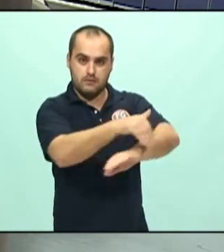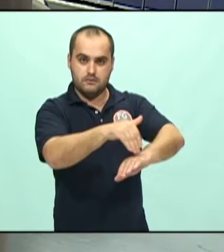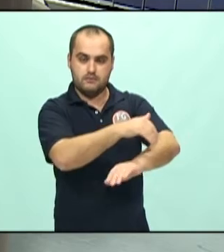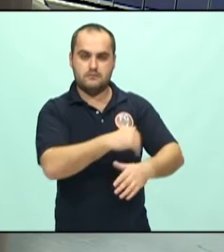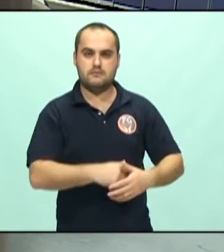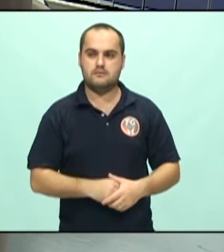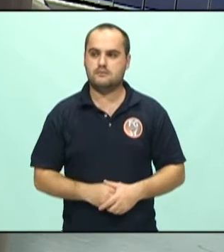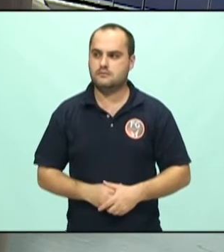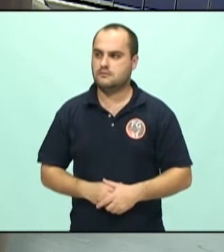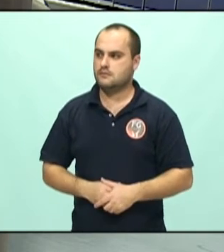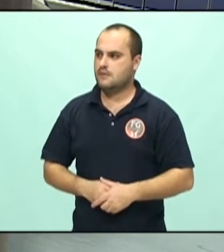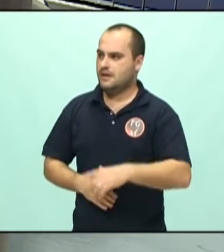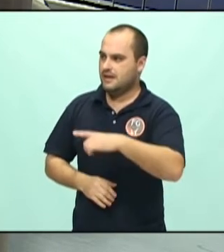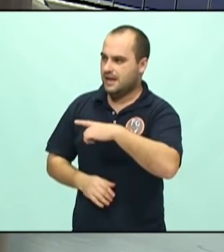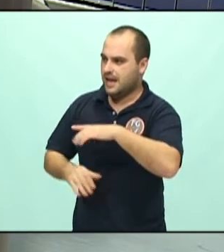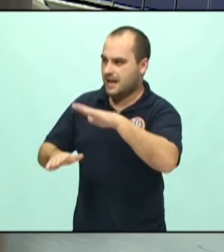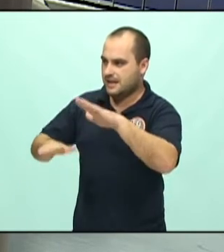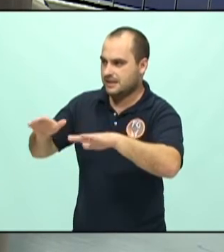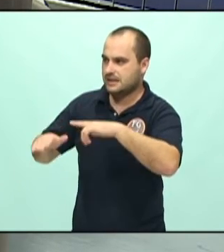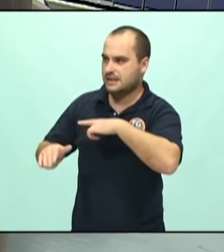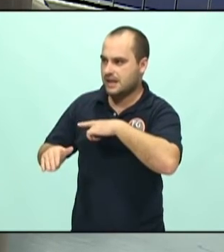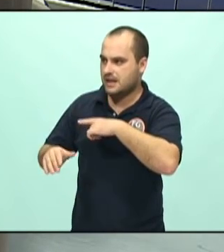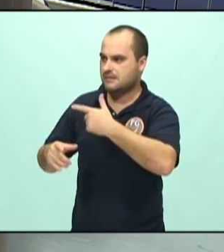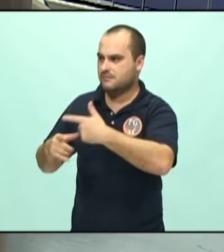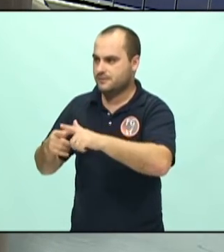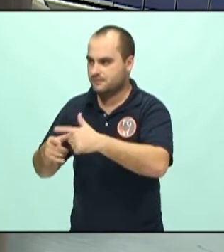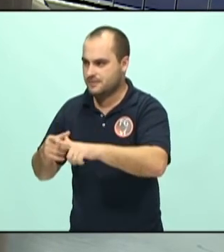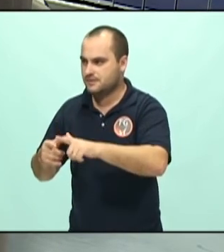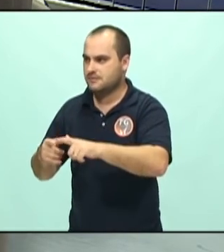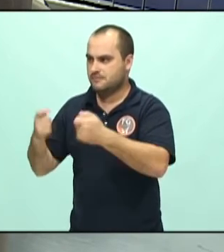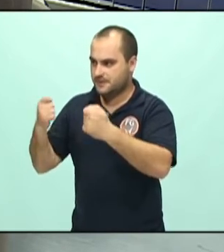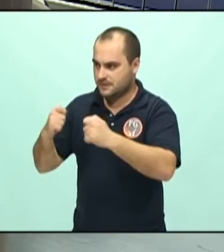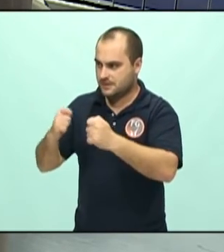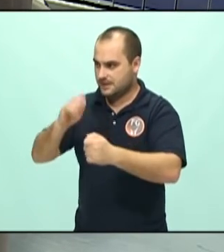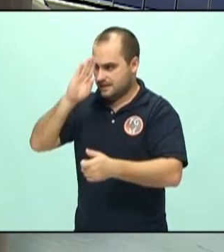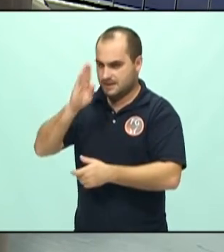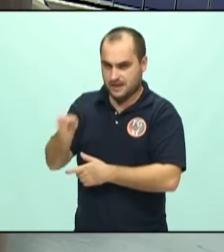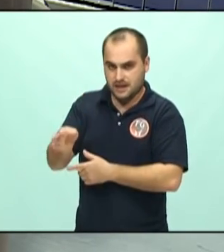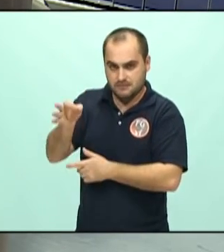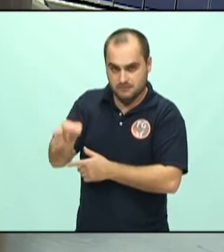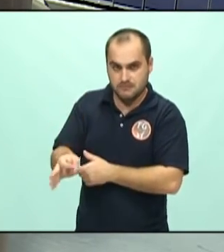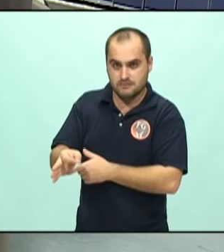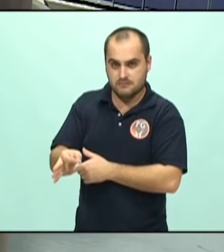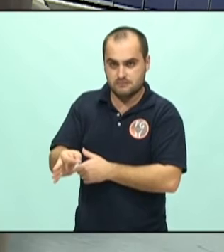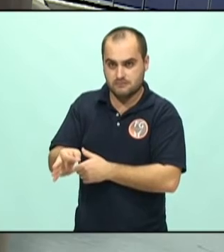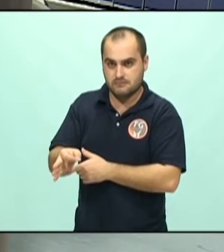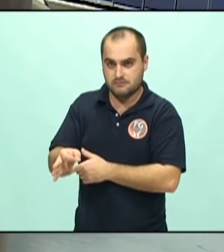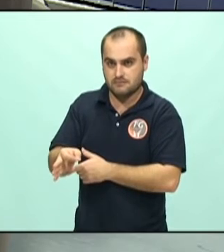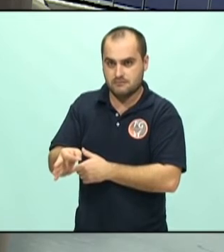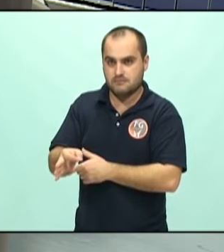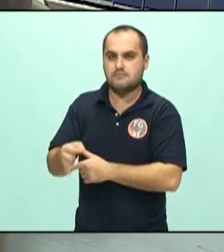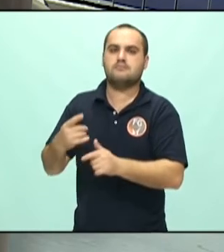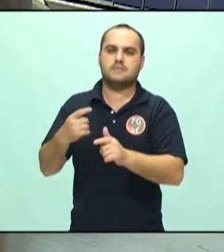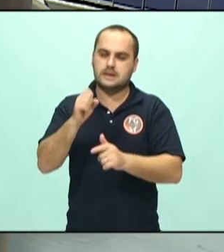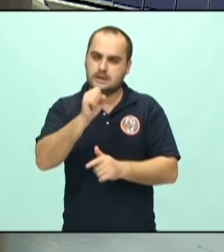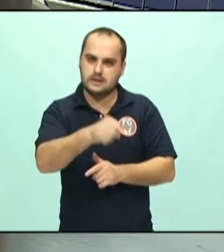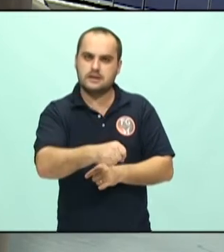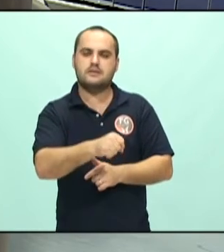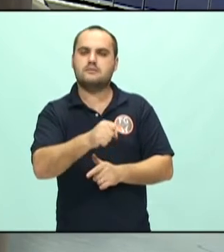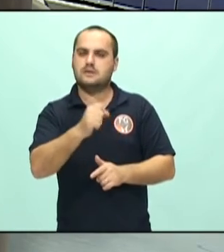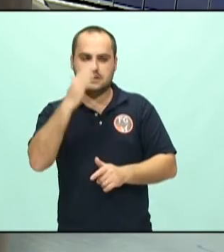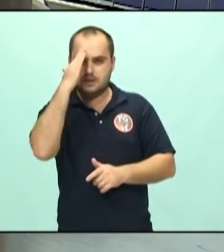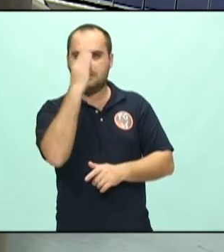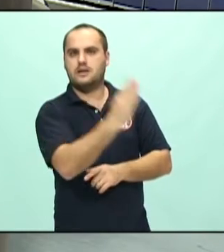protegendo é é necessário que faça a ligação direta e indireta e agora é só fazer o processo de tratamento somos